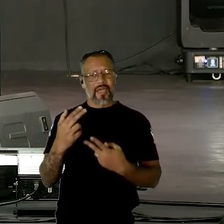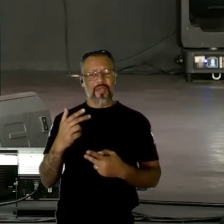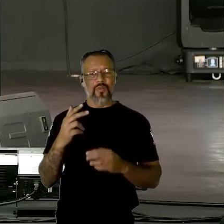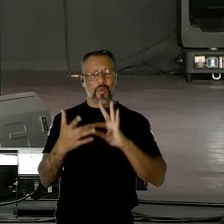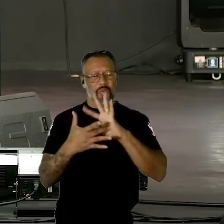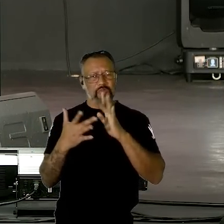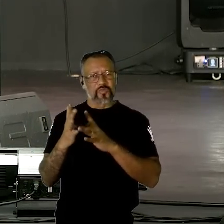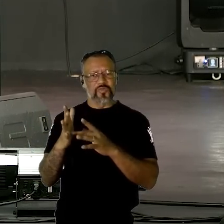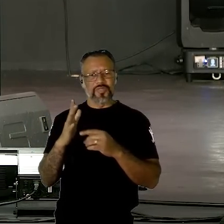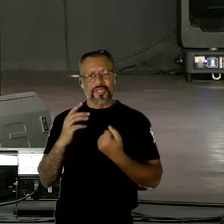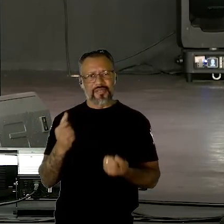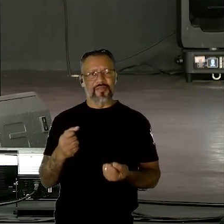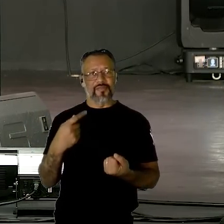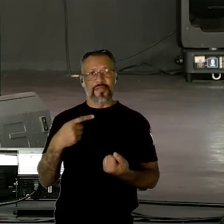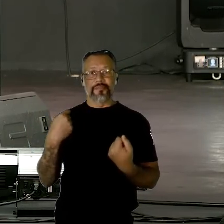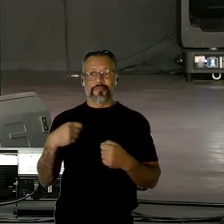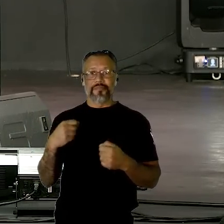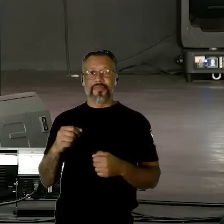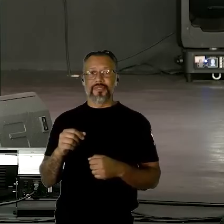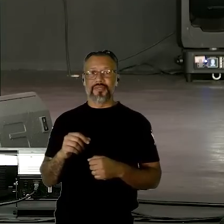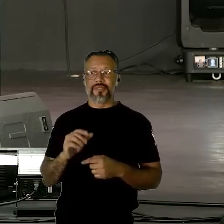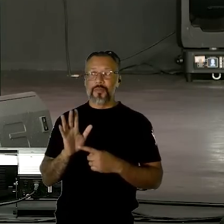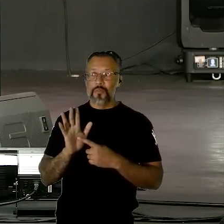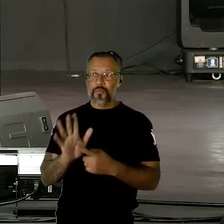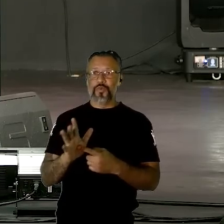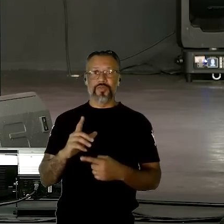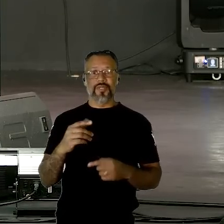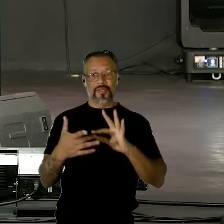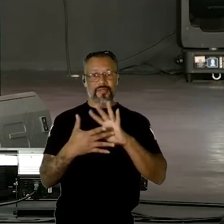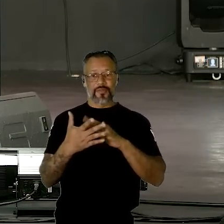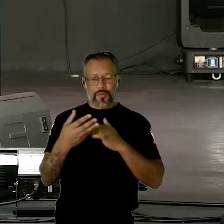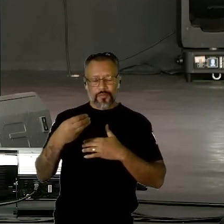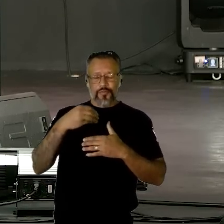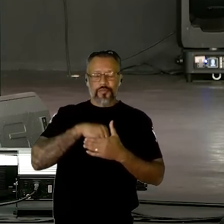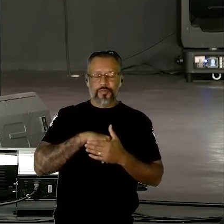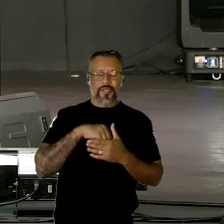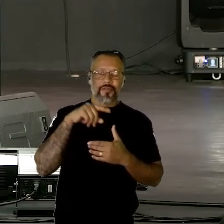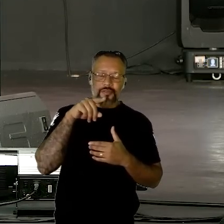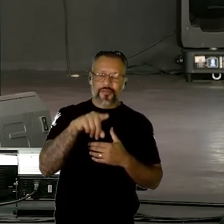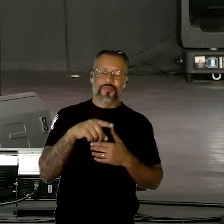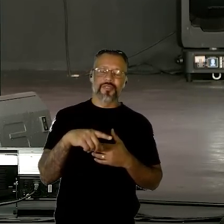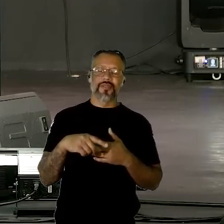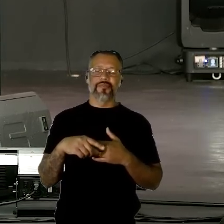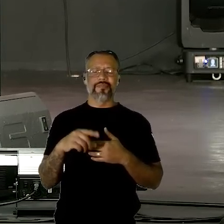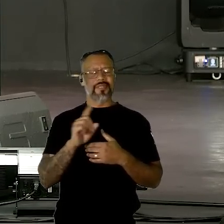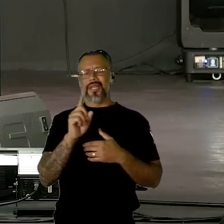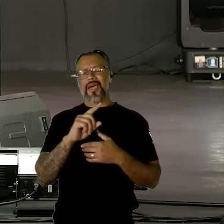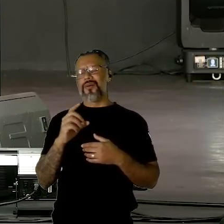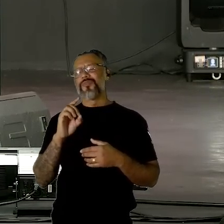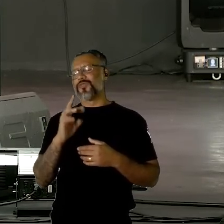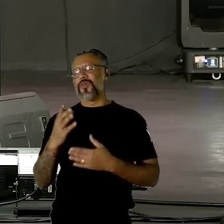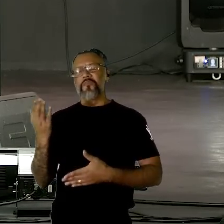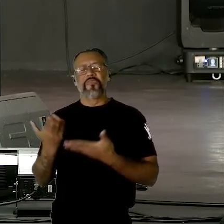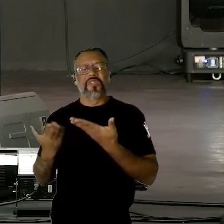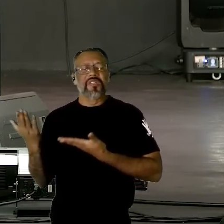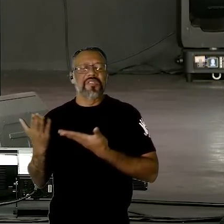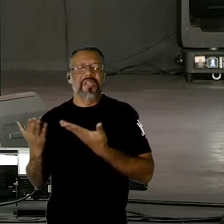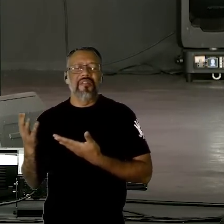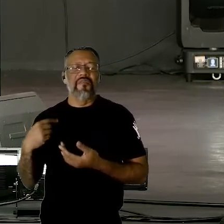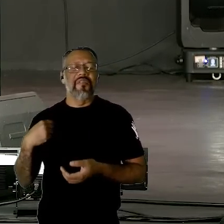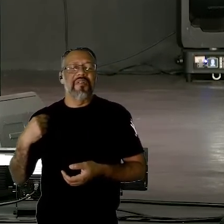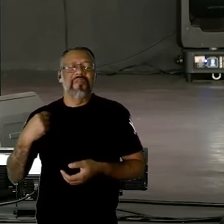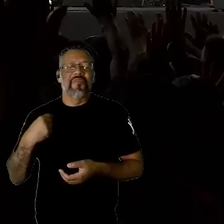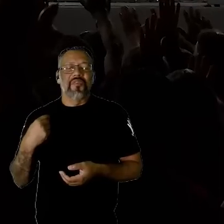tem que queimar o coração tem que puxar a vida tem que exalar não é servir não é ser voluntário é